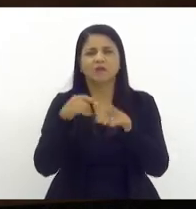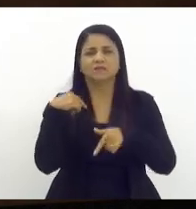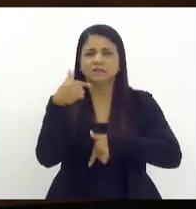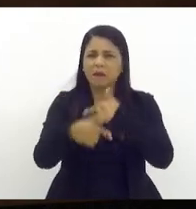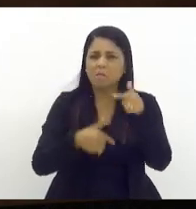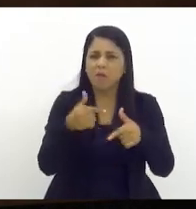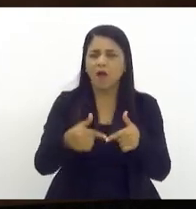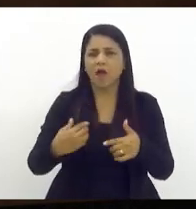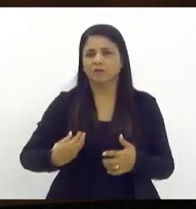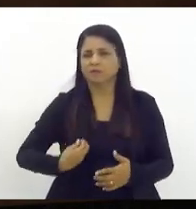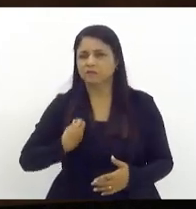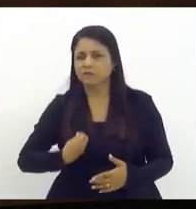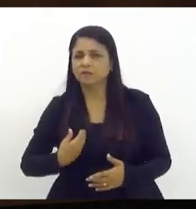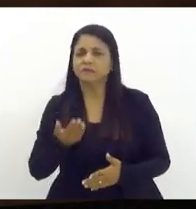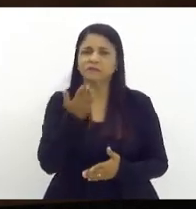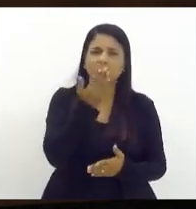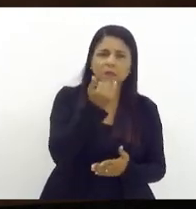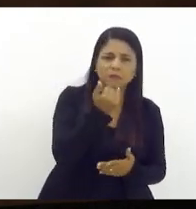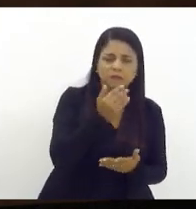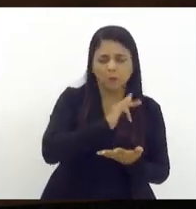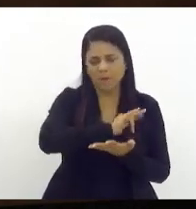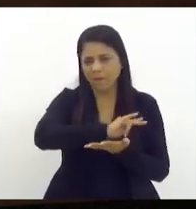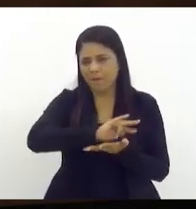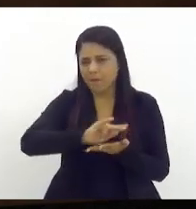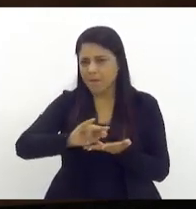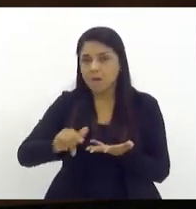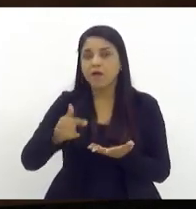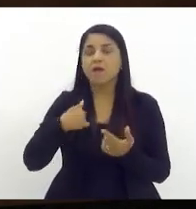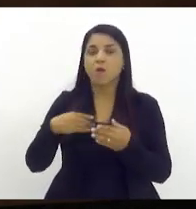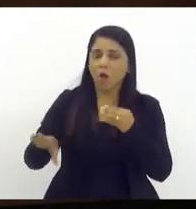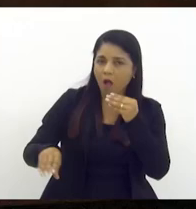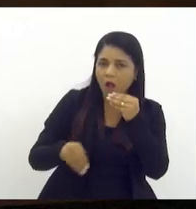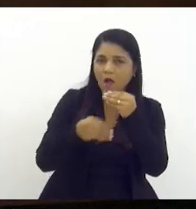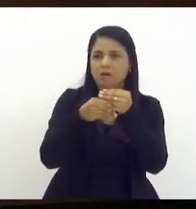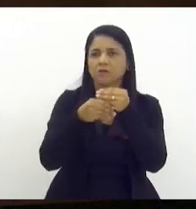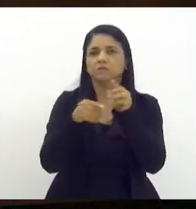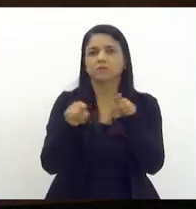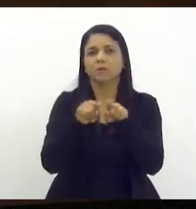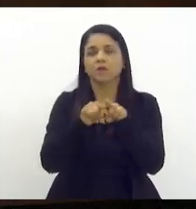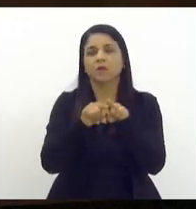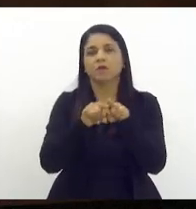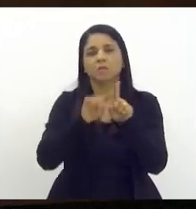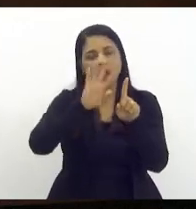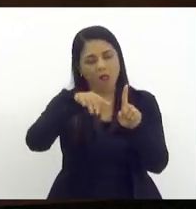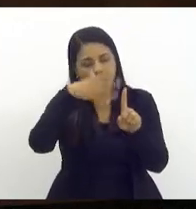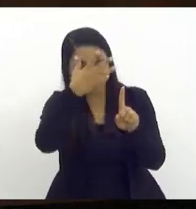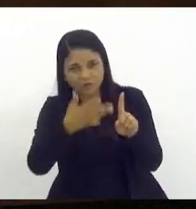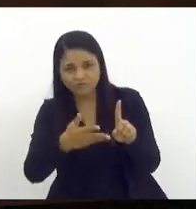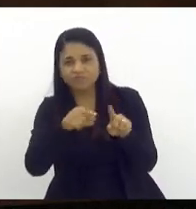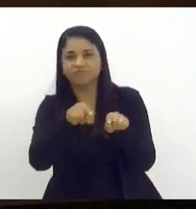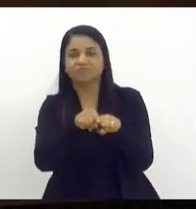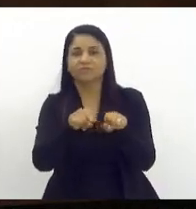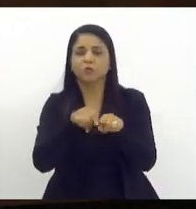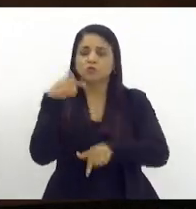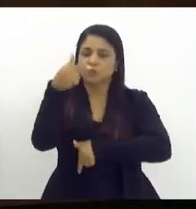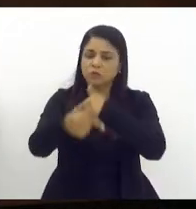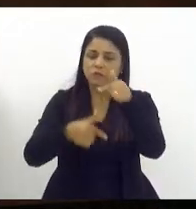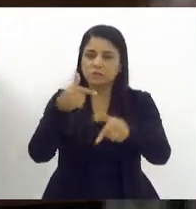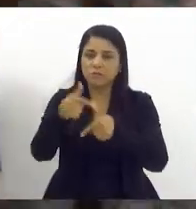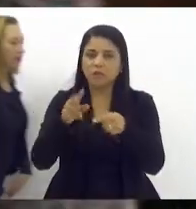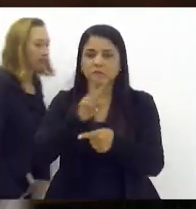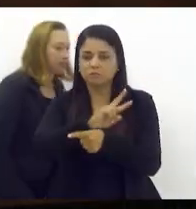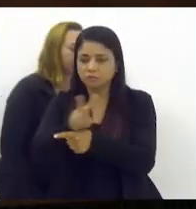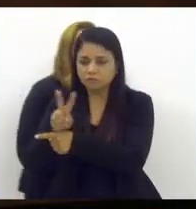da sobrevivência, da alimentação, eu acrescento para elogiar o trabalho delas como